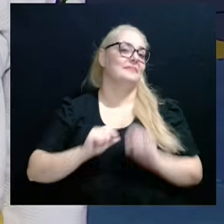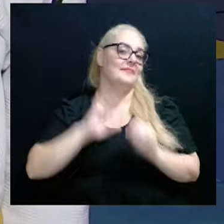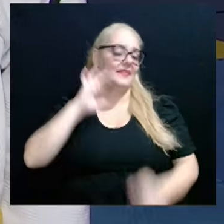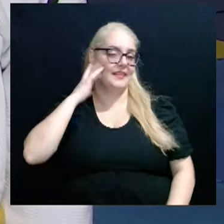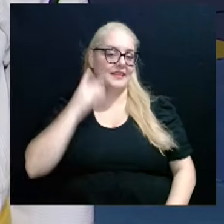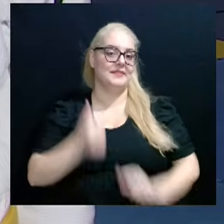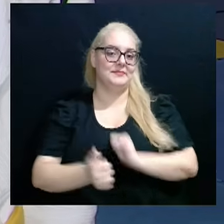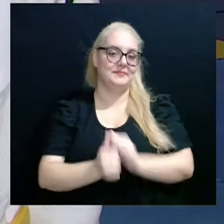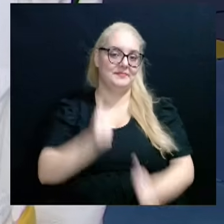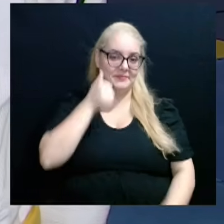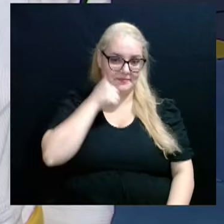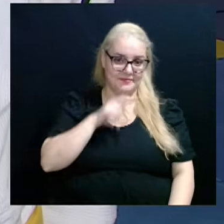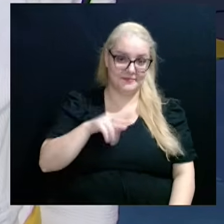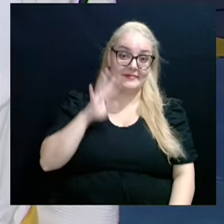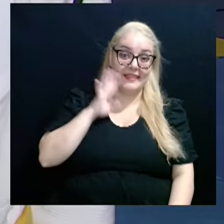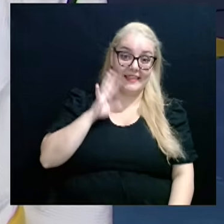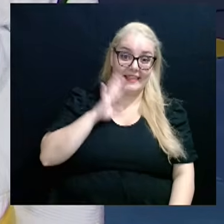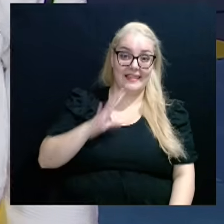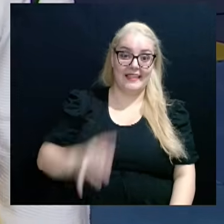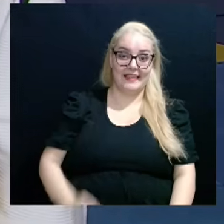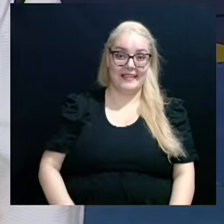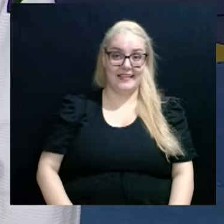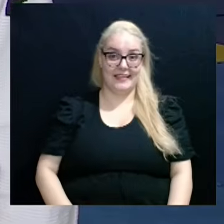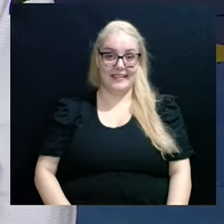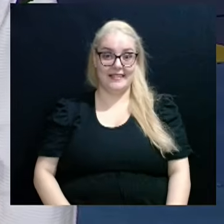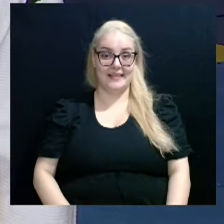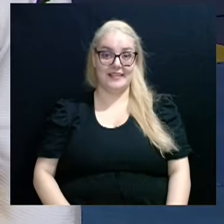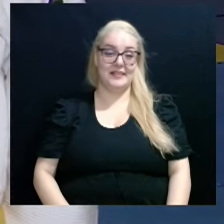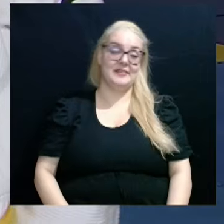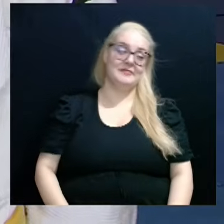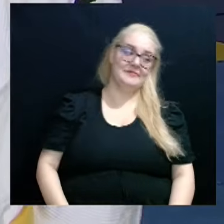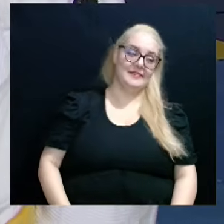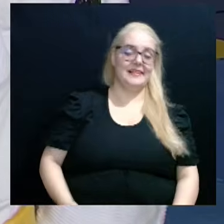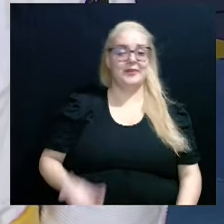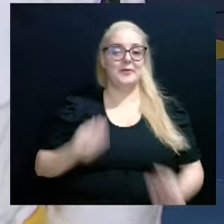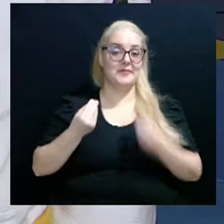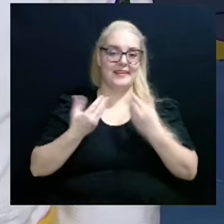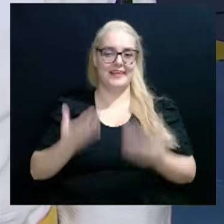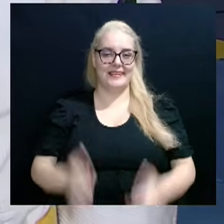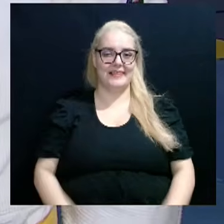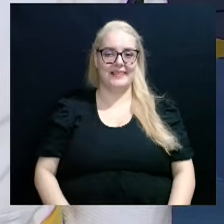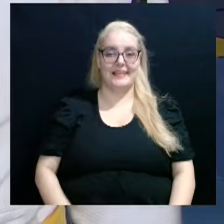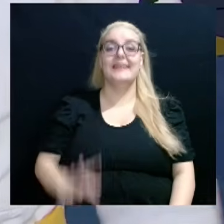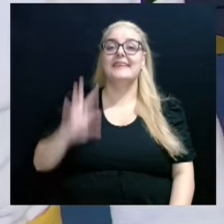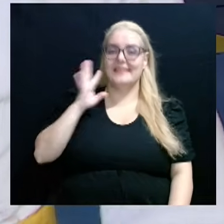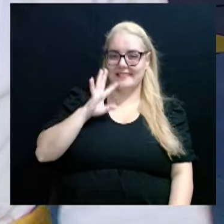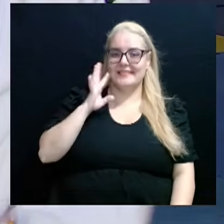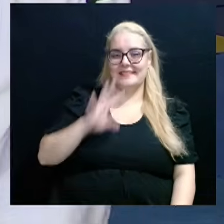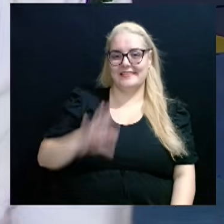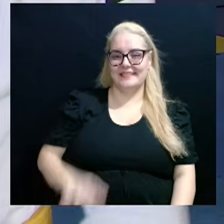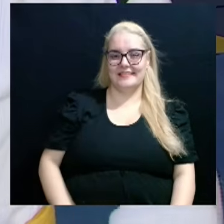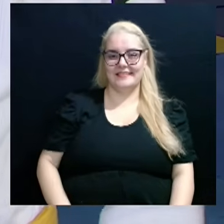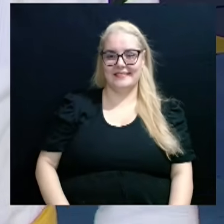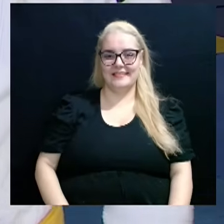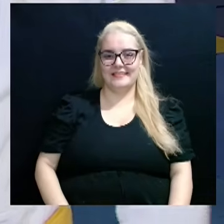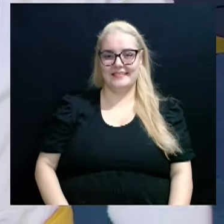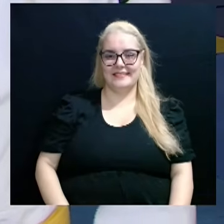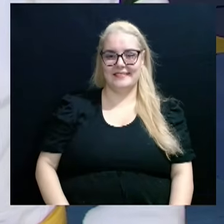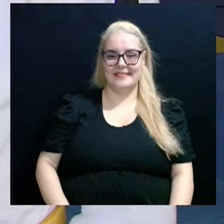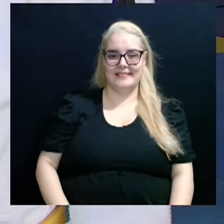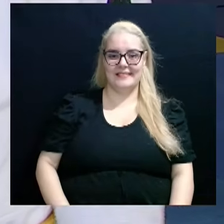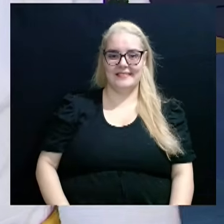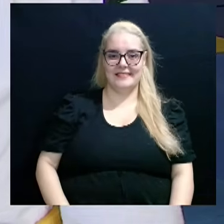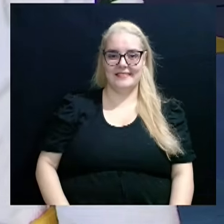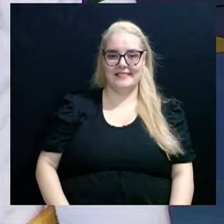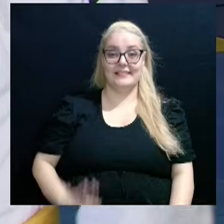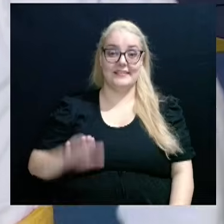É bacana? Dá para distrair um pouquinho? Como é que é? É muito bacana. Dá porque quando eu precisar de